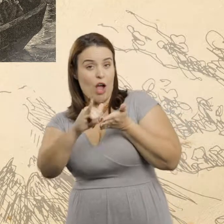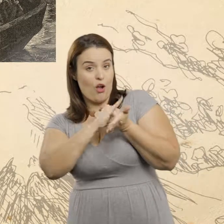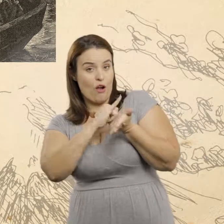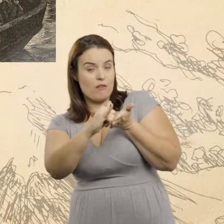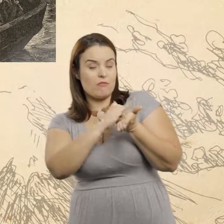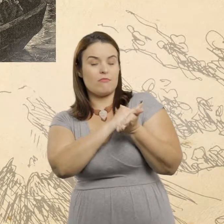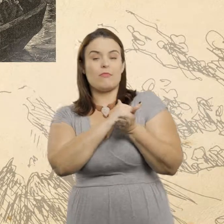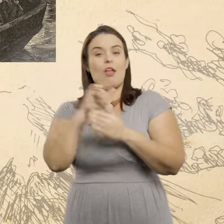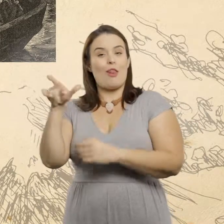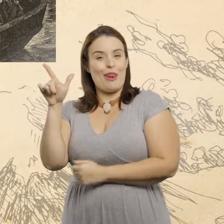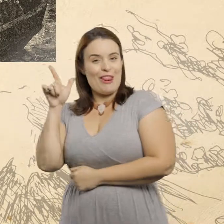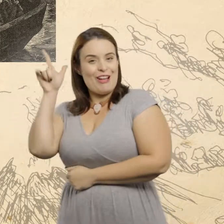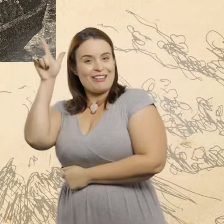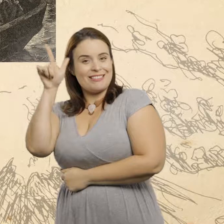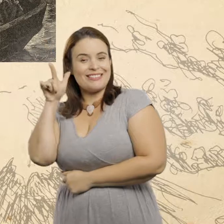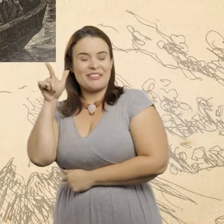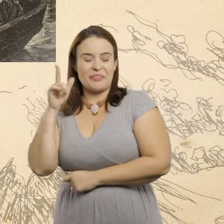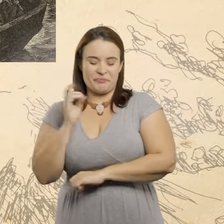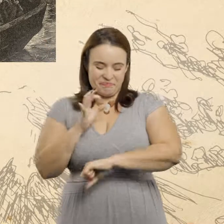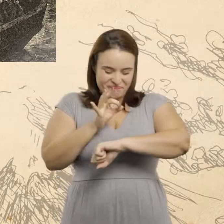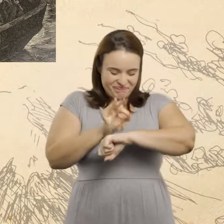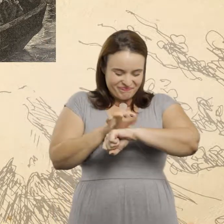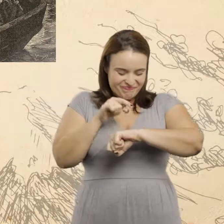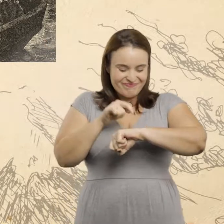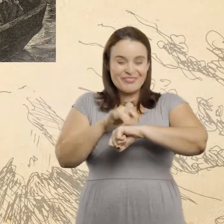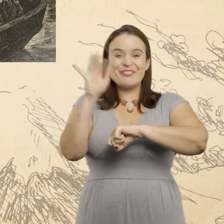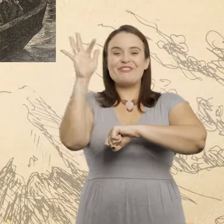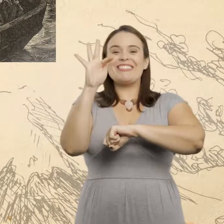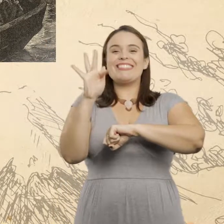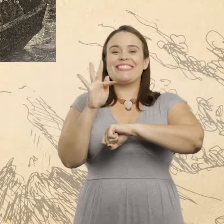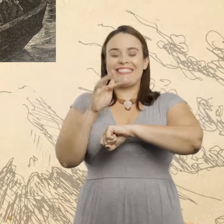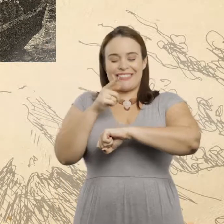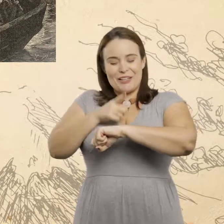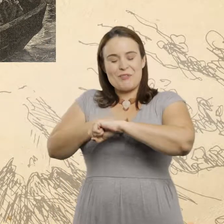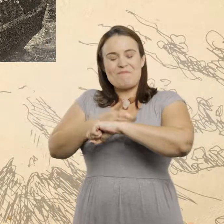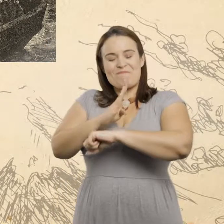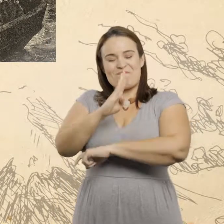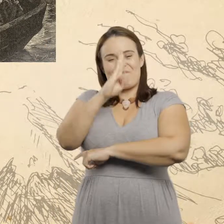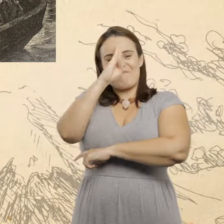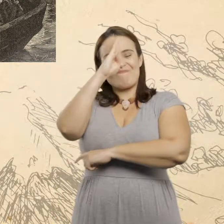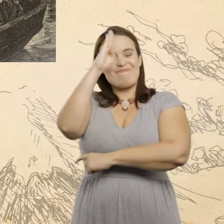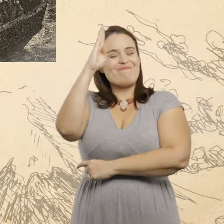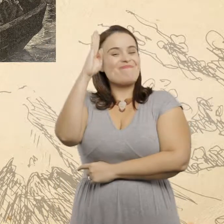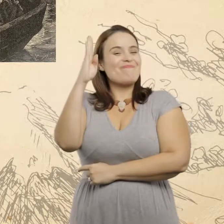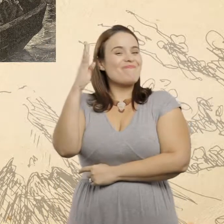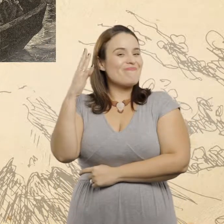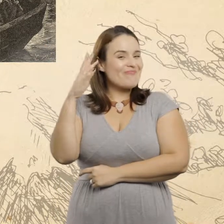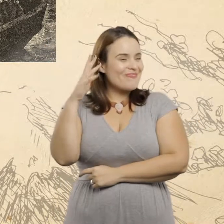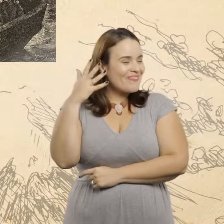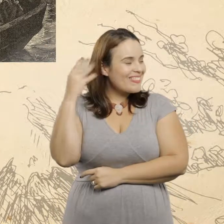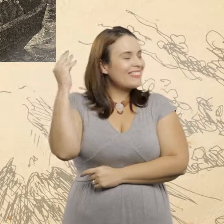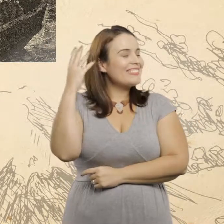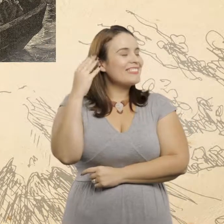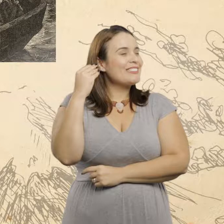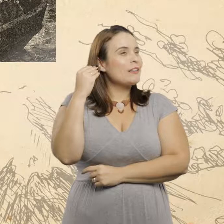finalmente até Londres. Passepartout ficou feliz. O relógio dele estava no mesmo horário do navio. Passepartout